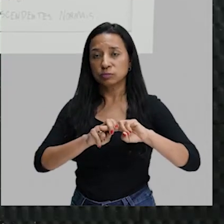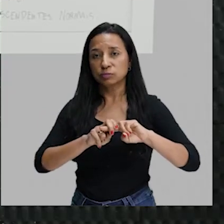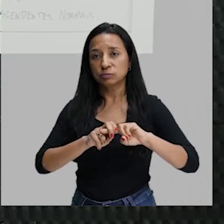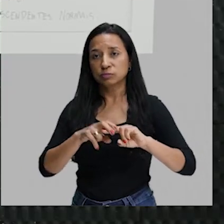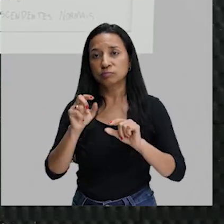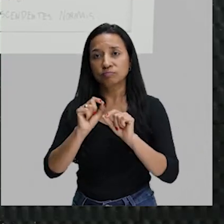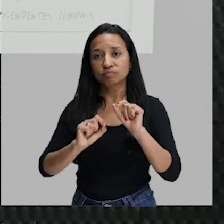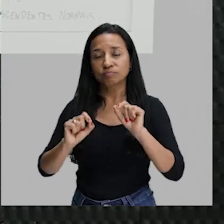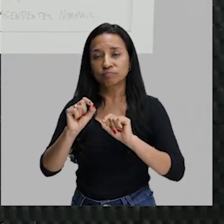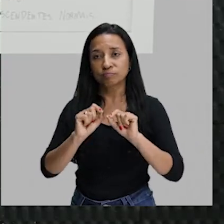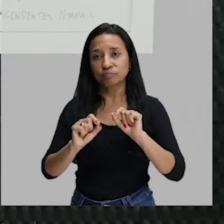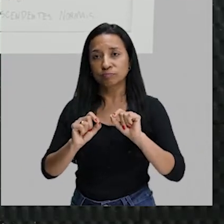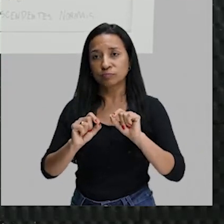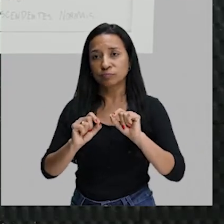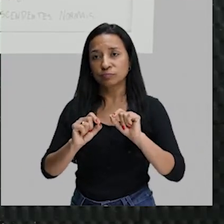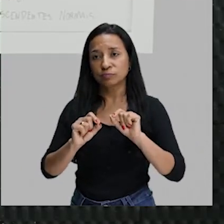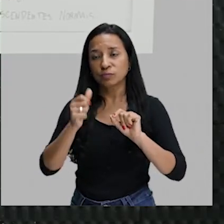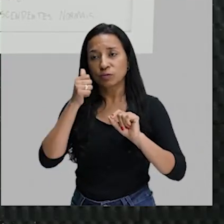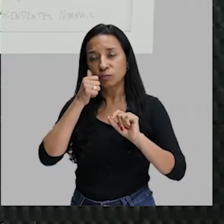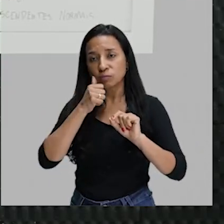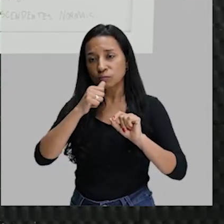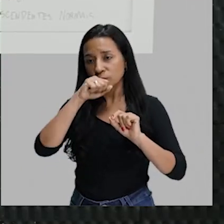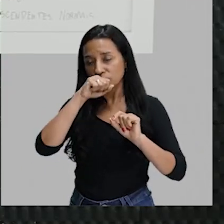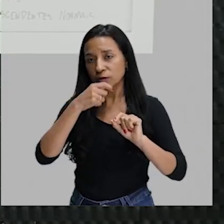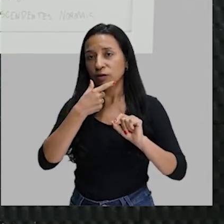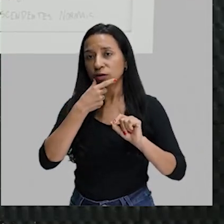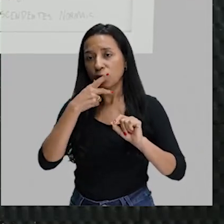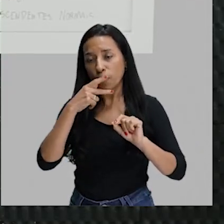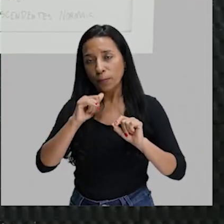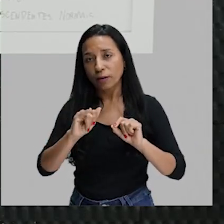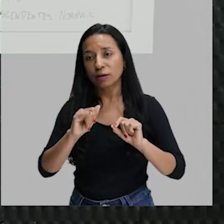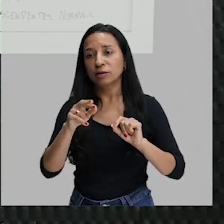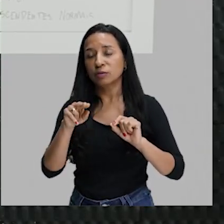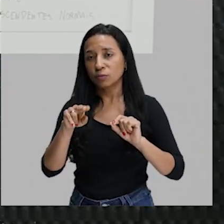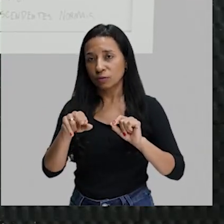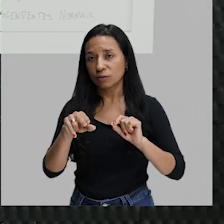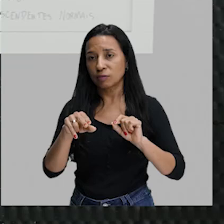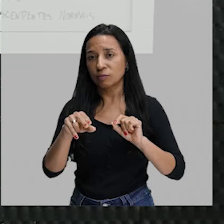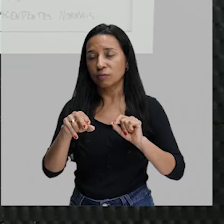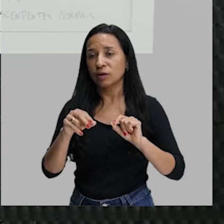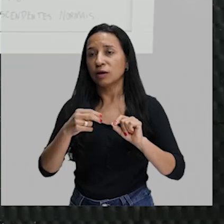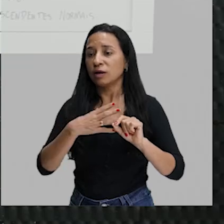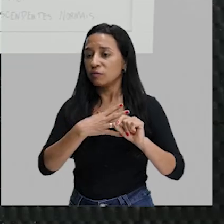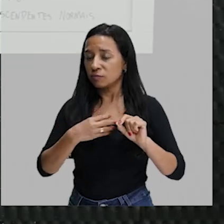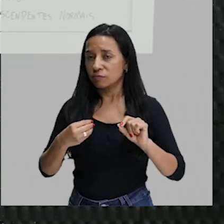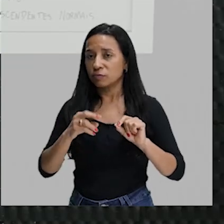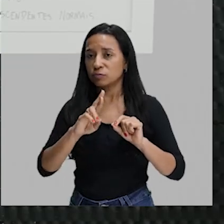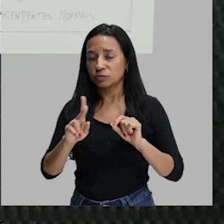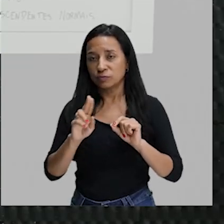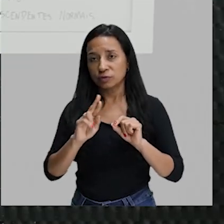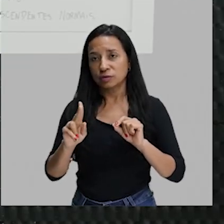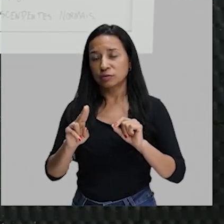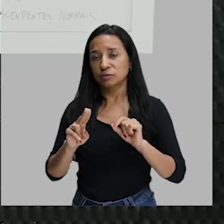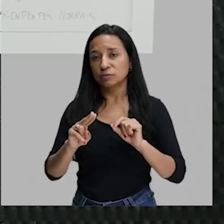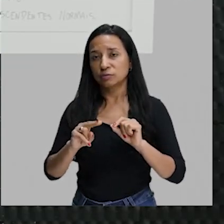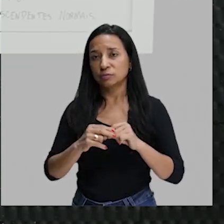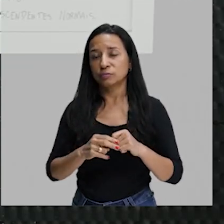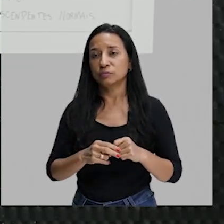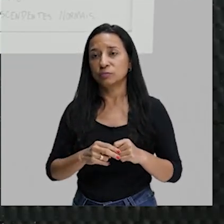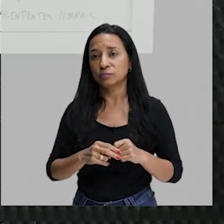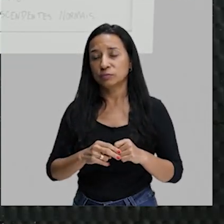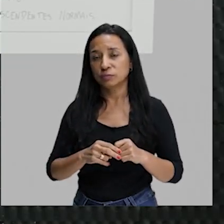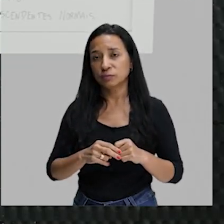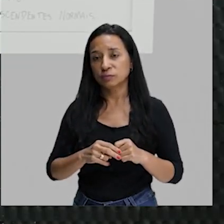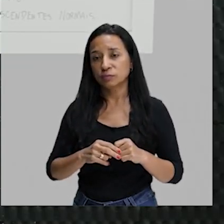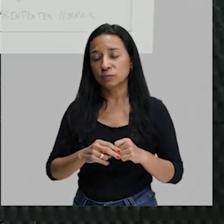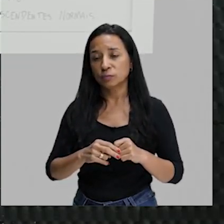ó, pais iguais, gerando um filho diferente, o filho que é diferente é homozigoto recessivo,